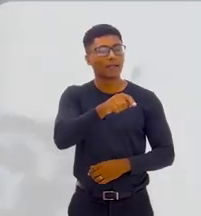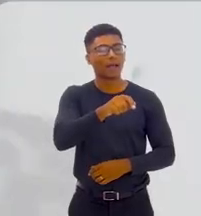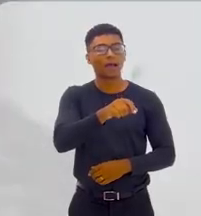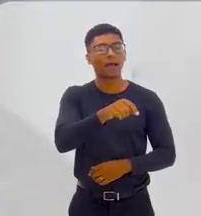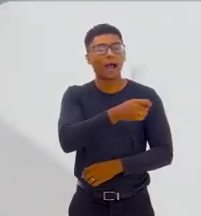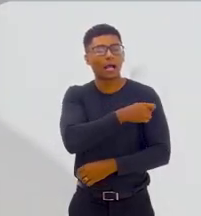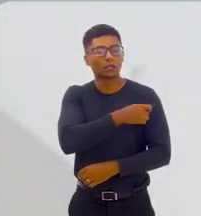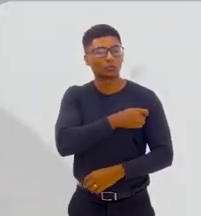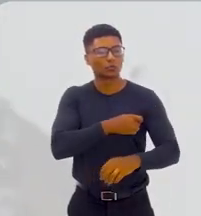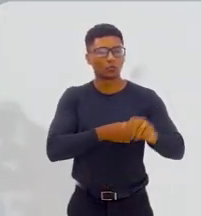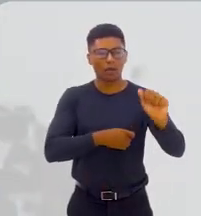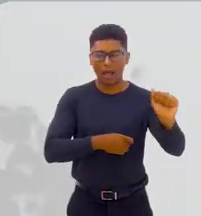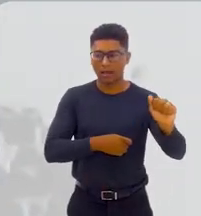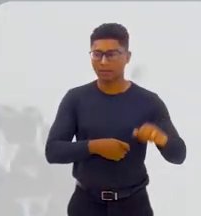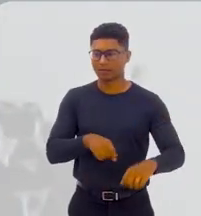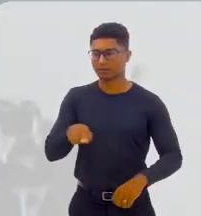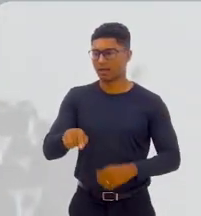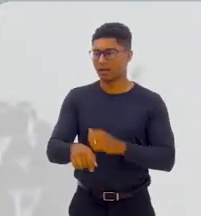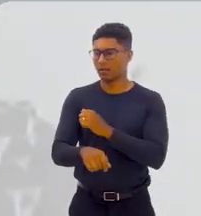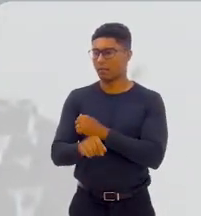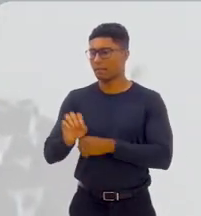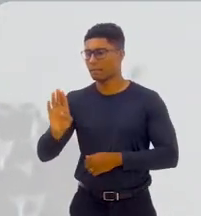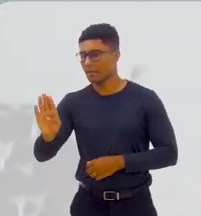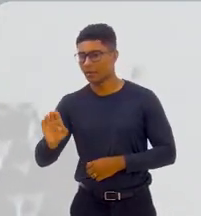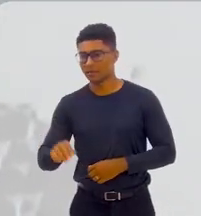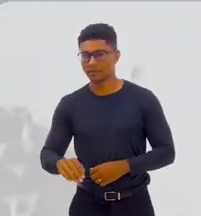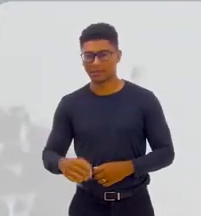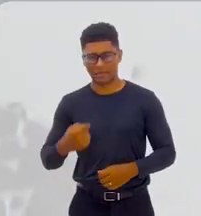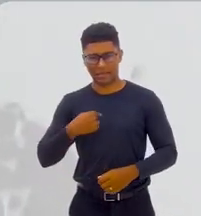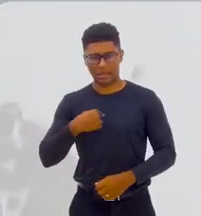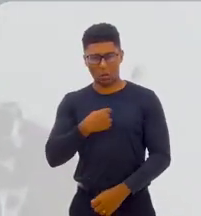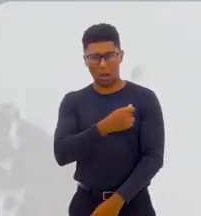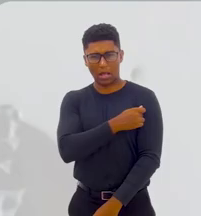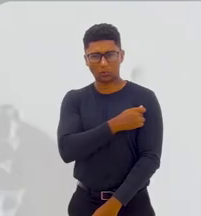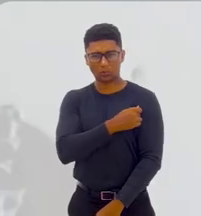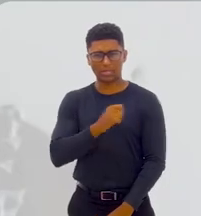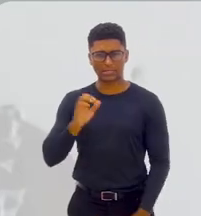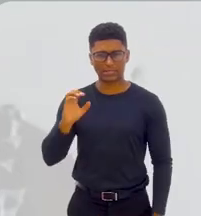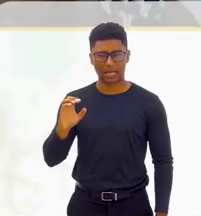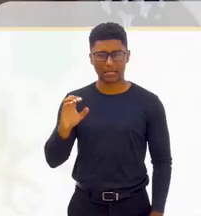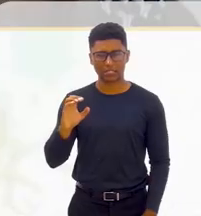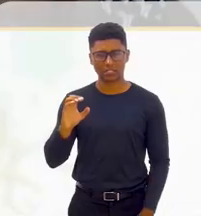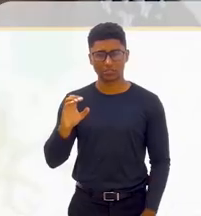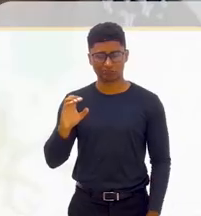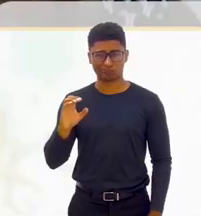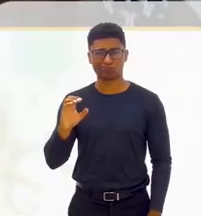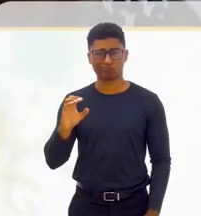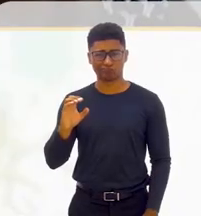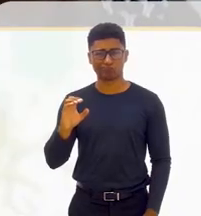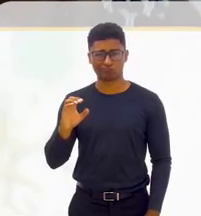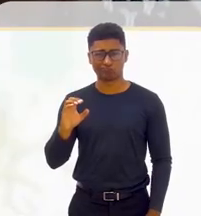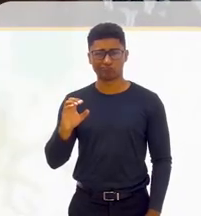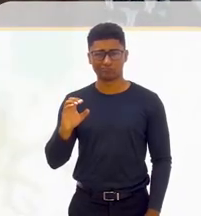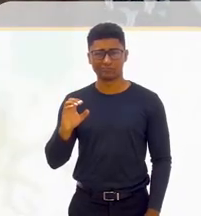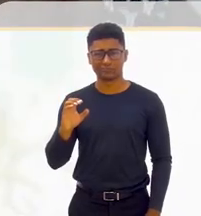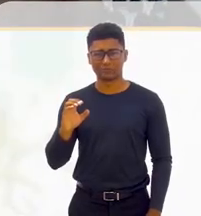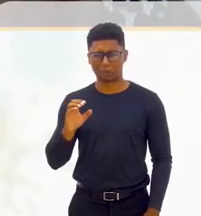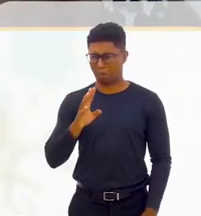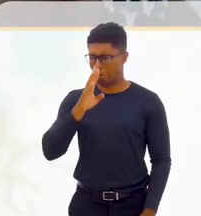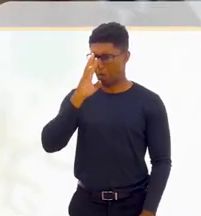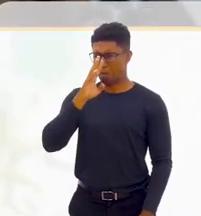aluno A, você é aluno B, sabe? E para mim, ele deu aluna C, né? Do Regular.